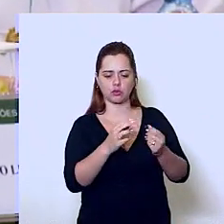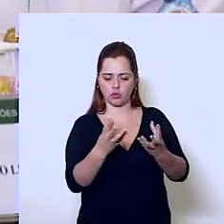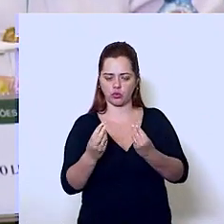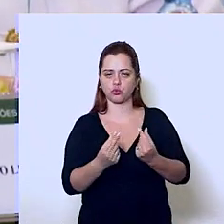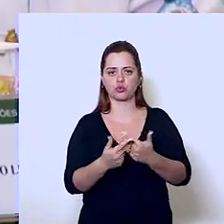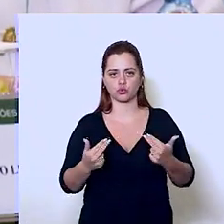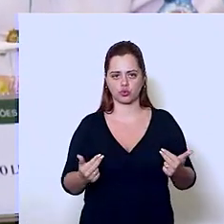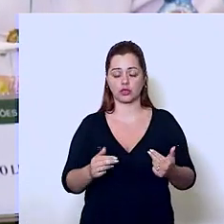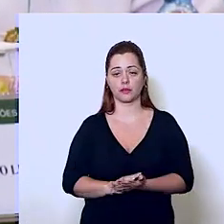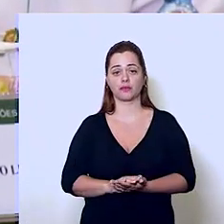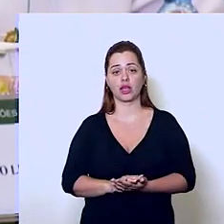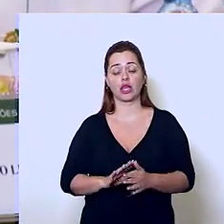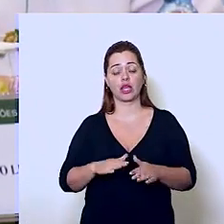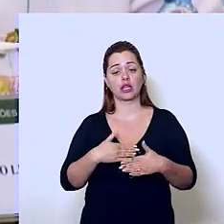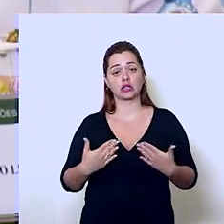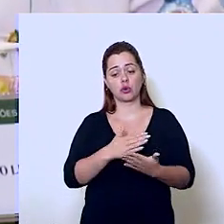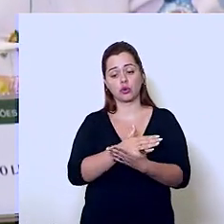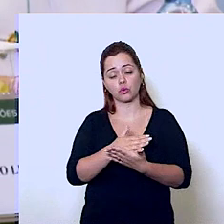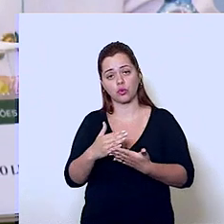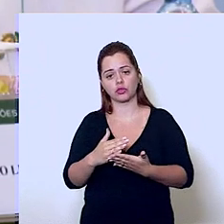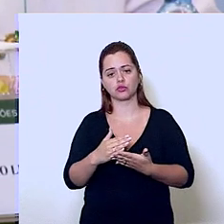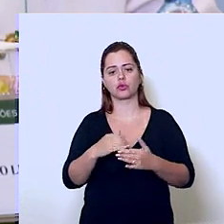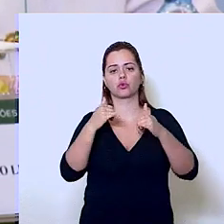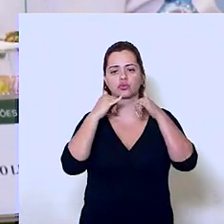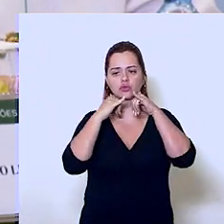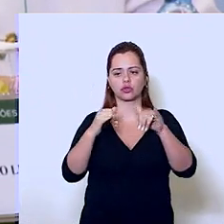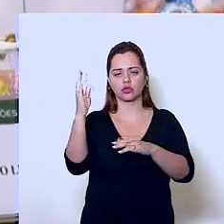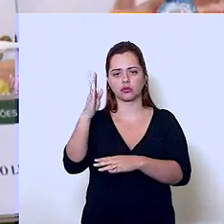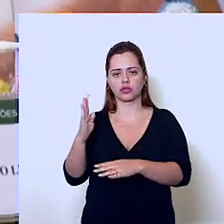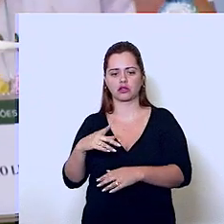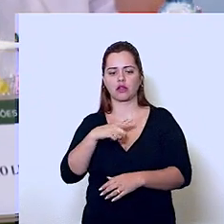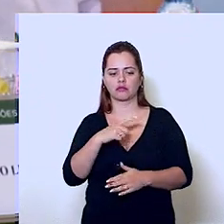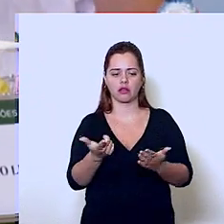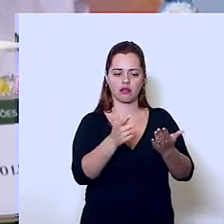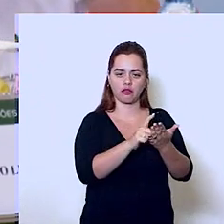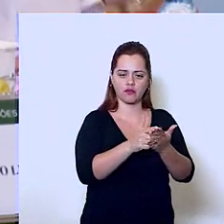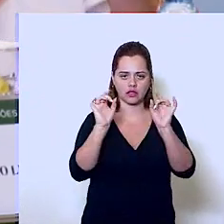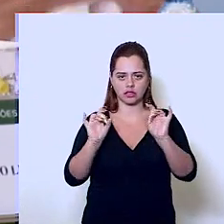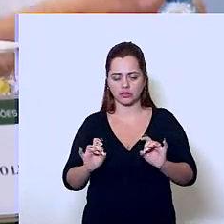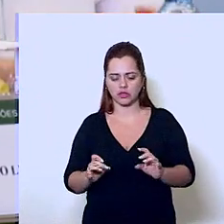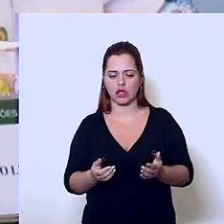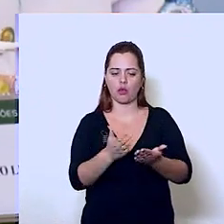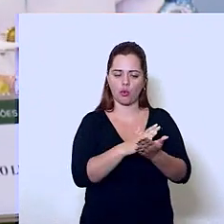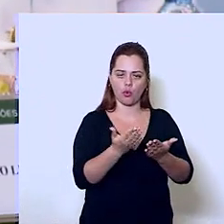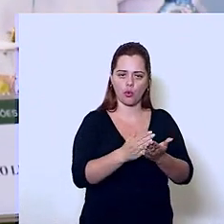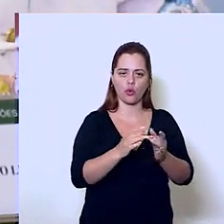A partir daí, quer dizer, e o Jornal do Brasil tinha aquelas revistas especiais, cadernos especiais, a gente